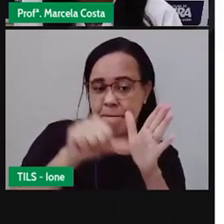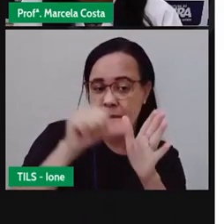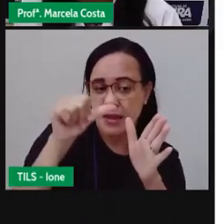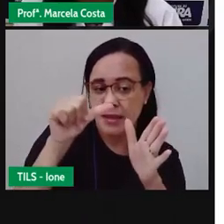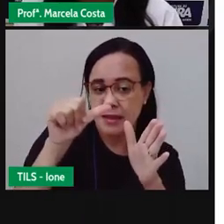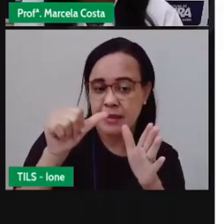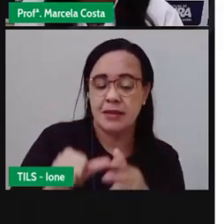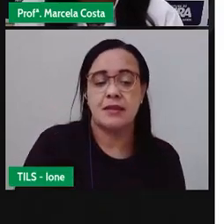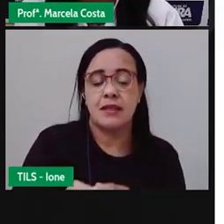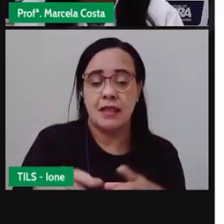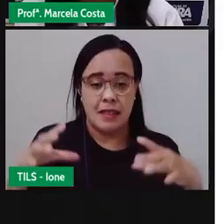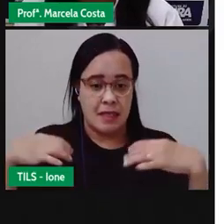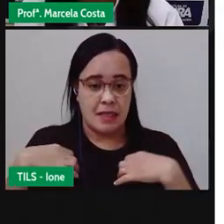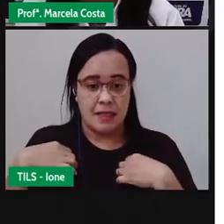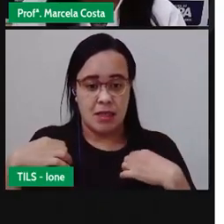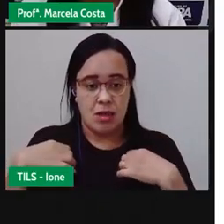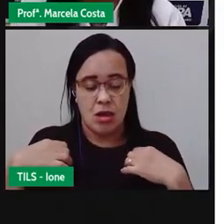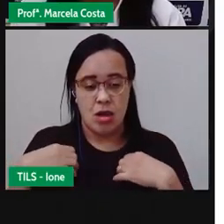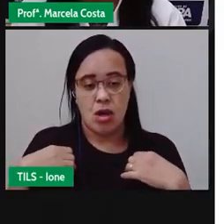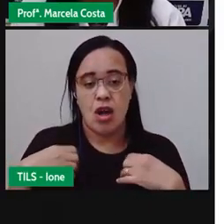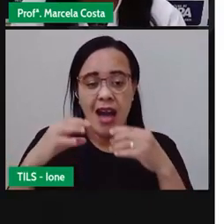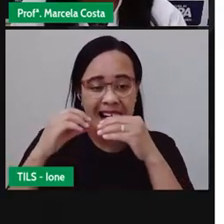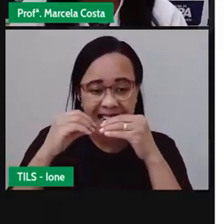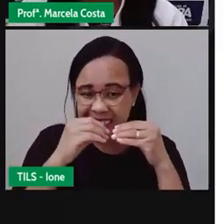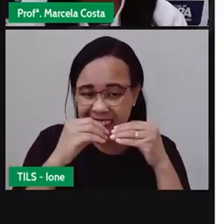Em roupa, né?